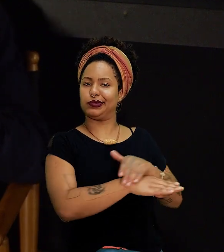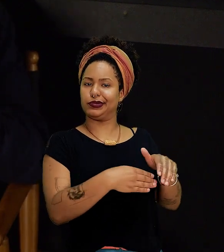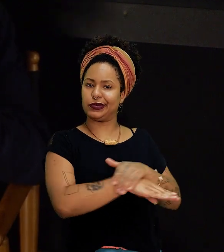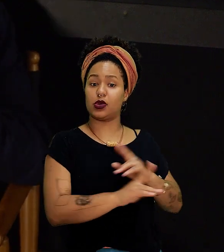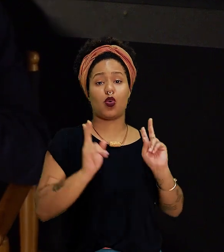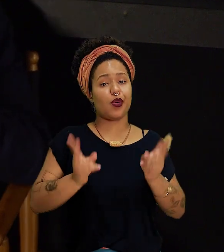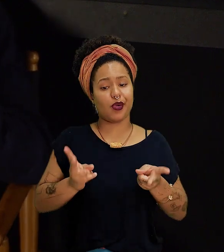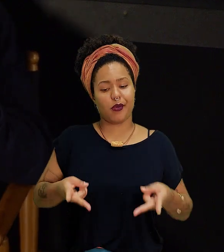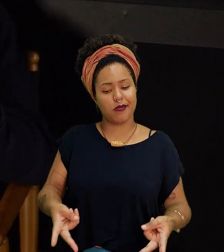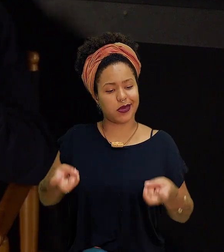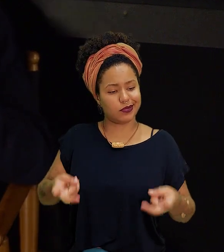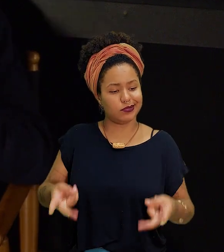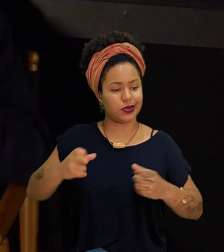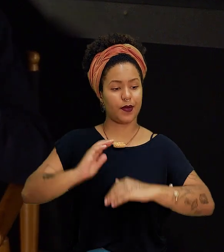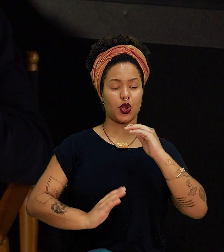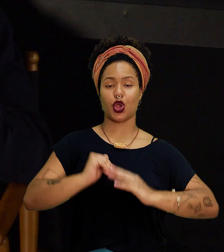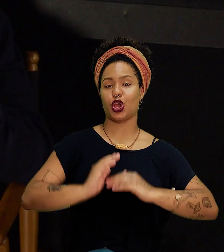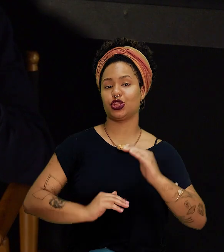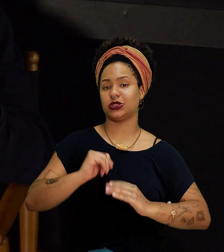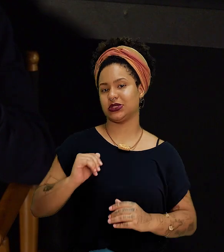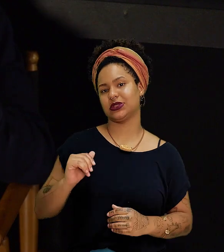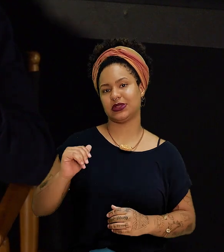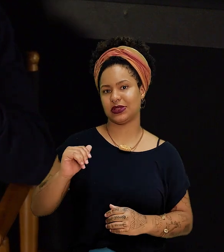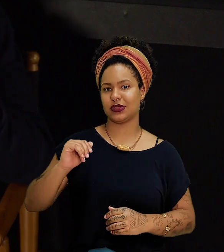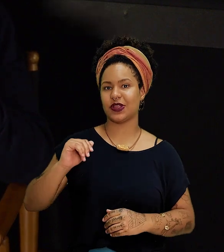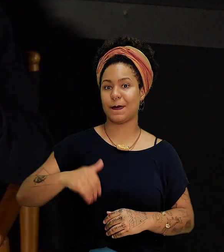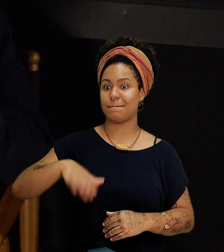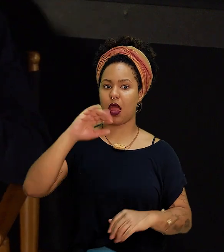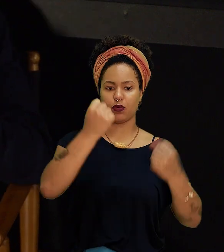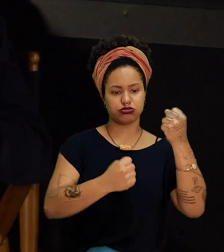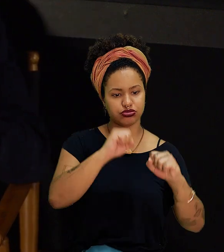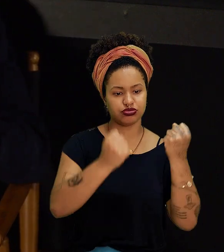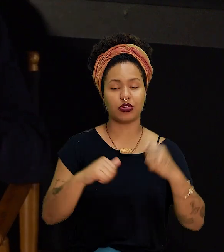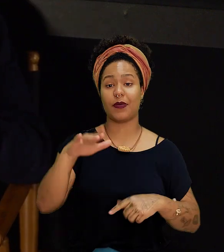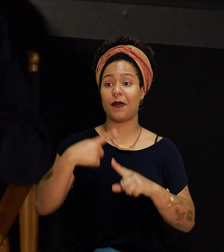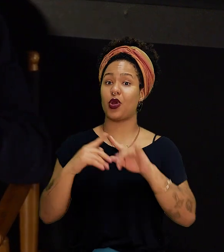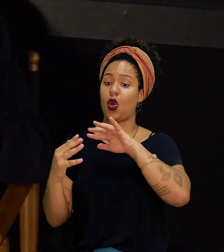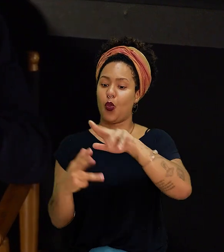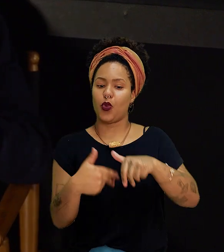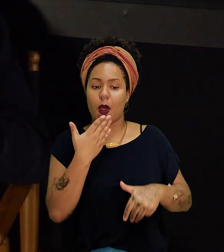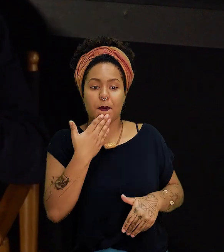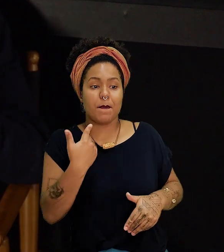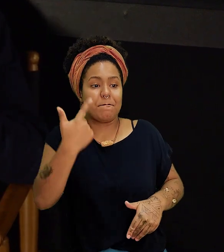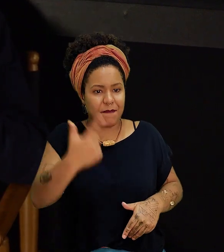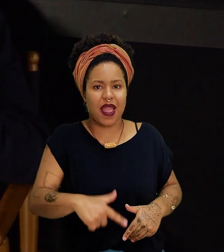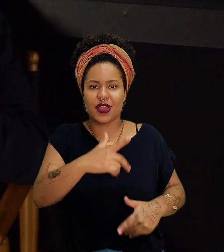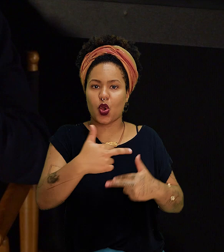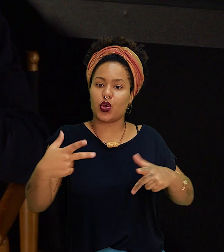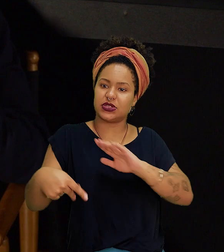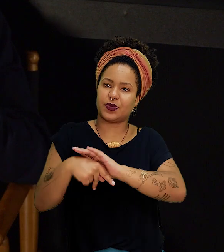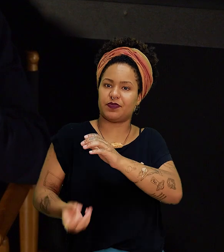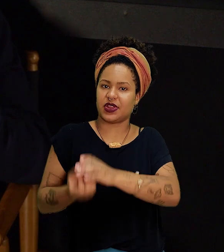continua explorando, produzindo mais, porque o mundo está consumindo mais derivados de